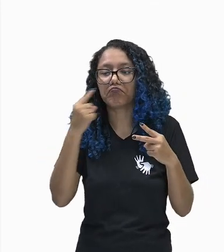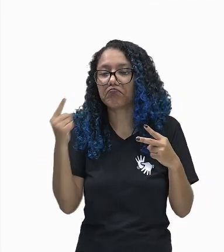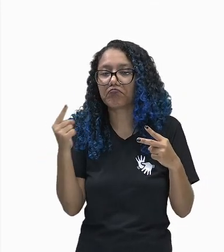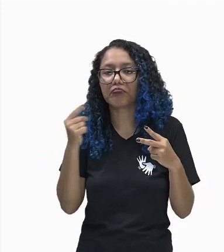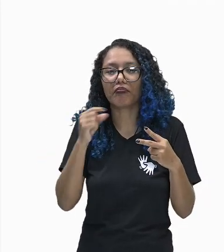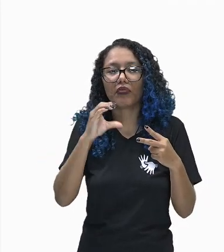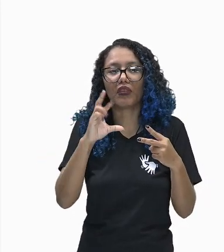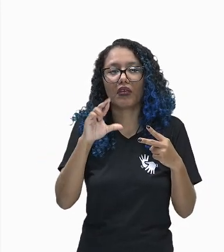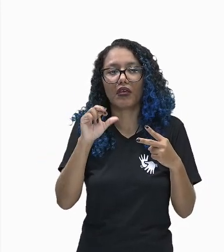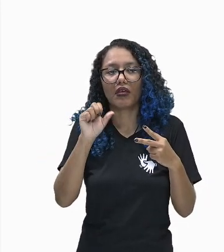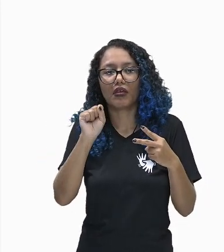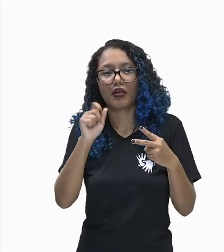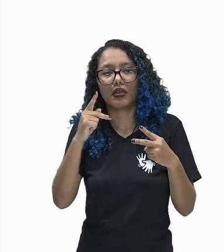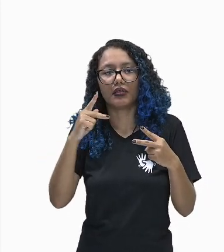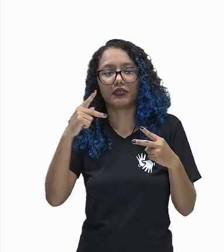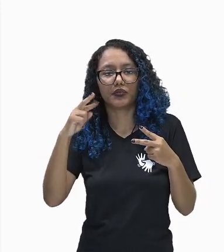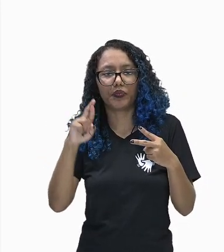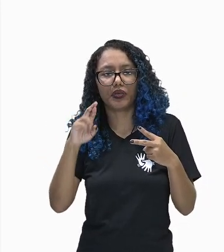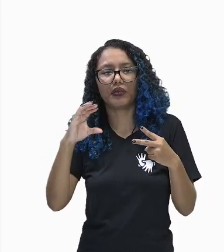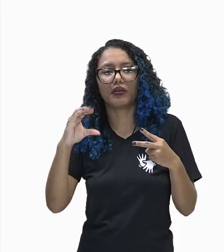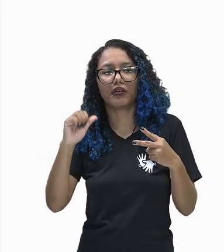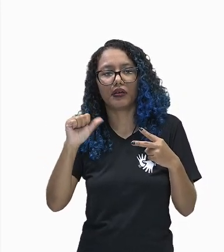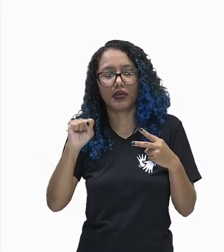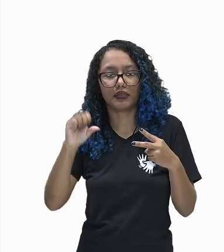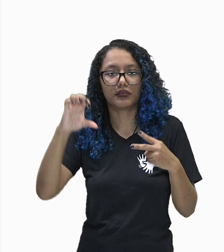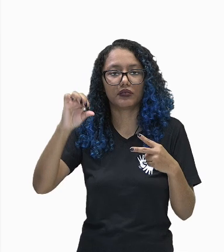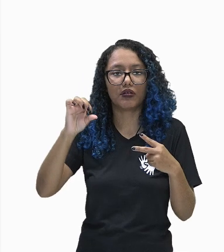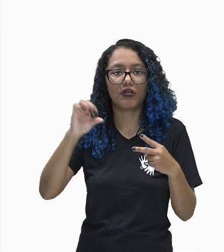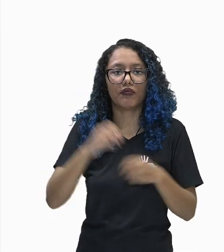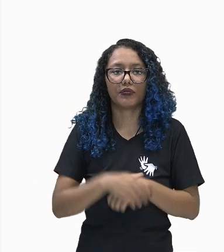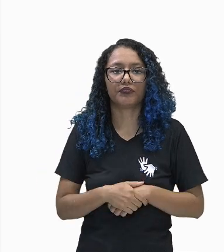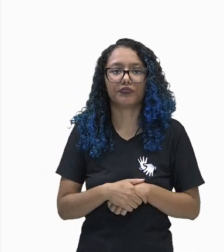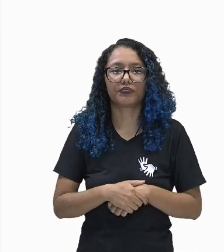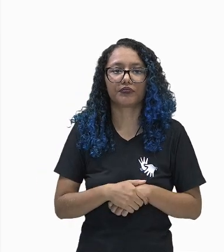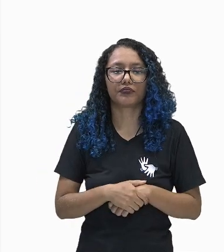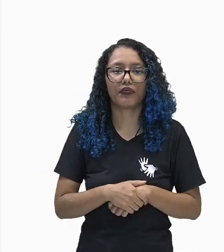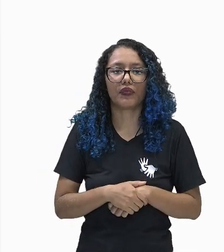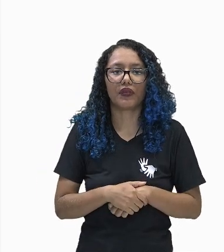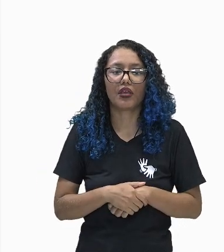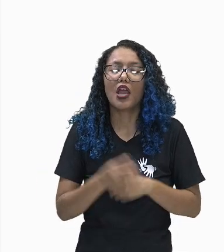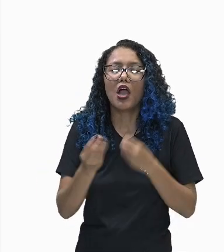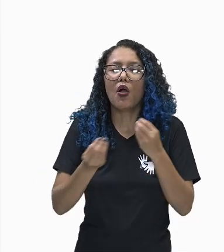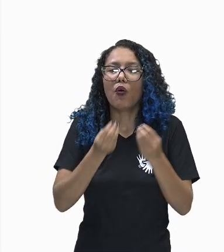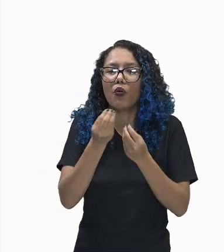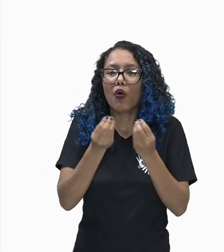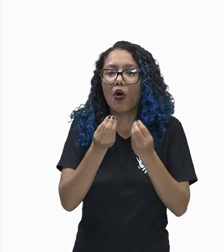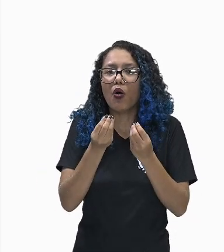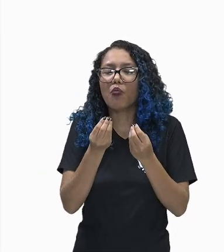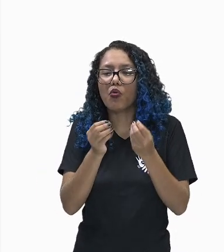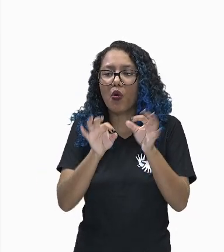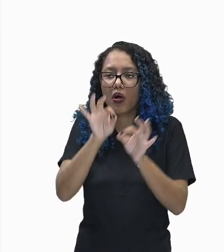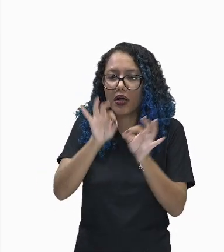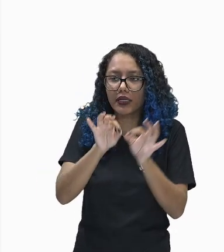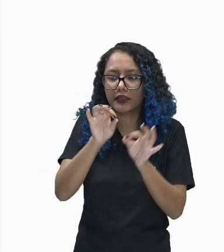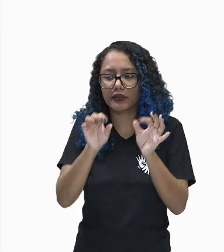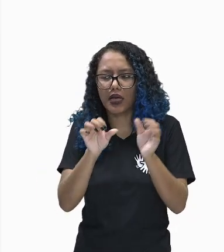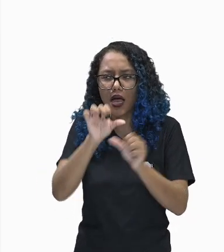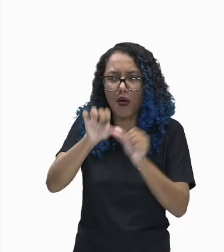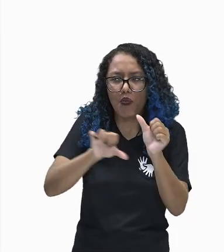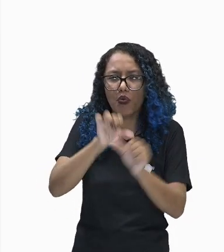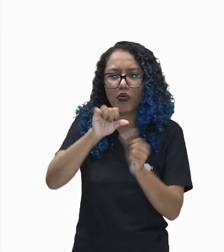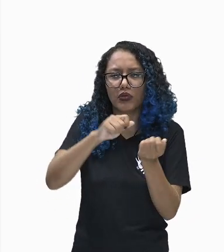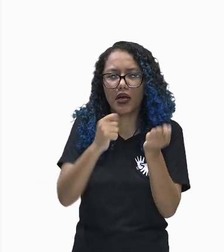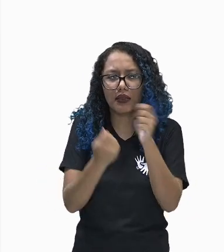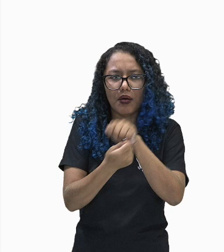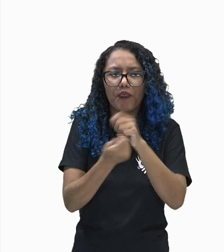CRISPR-Cas9, permitindo a edição precisa do DNA em organismos. E esse CRISPR-Cas9,